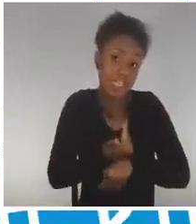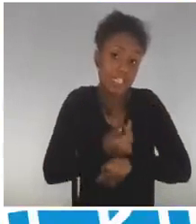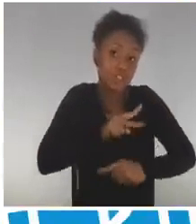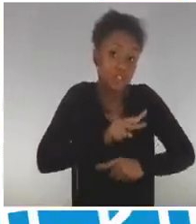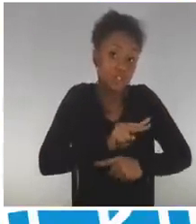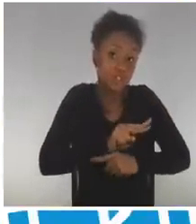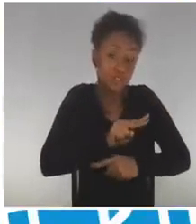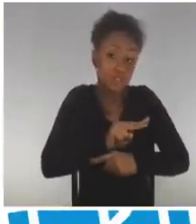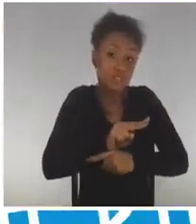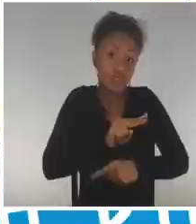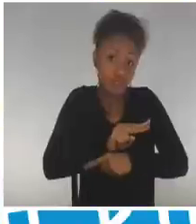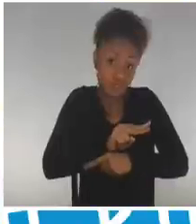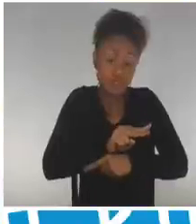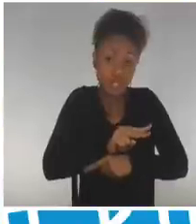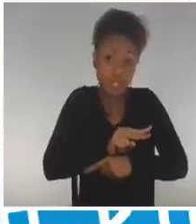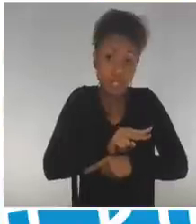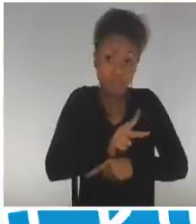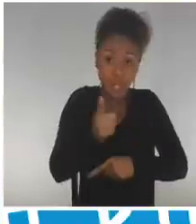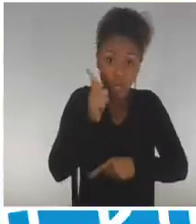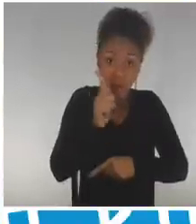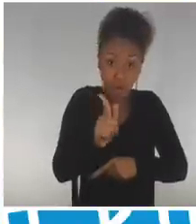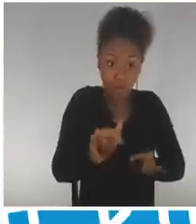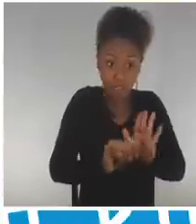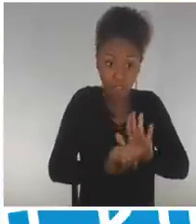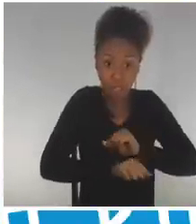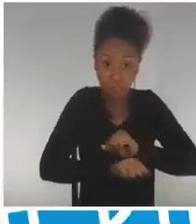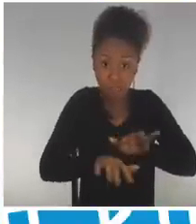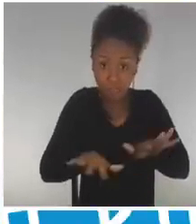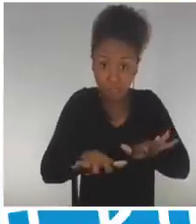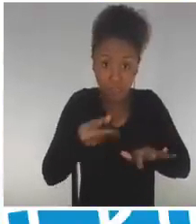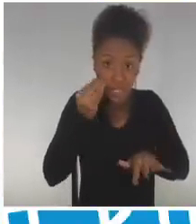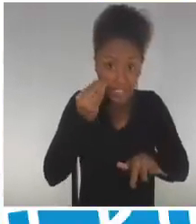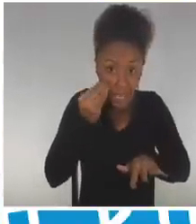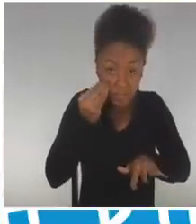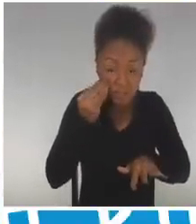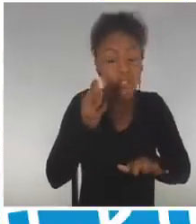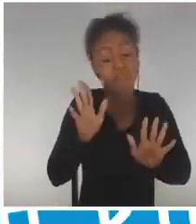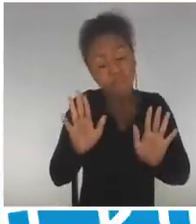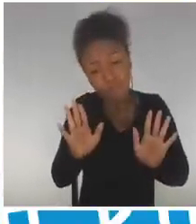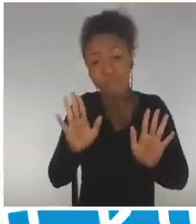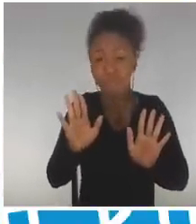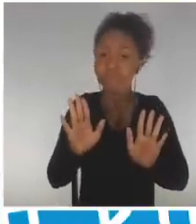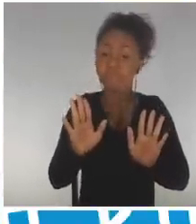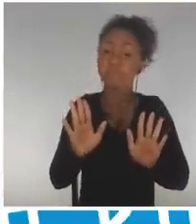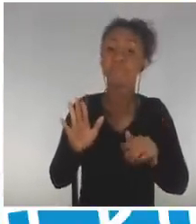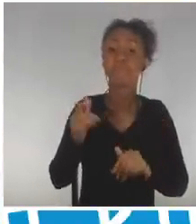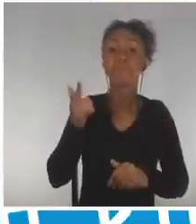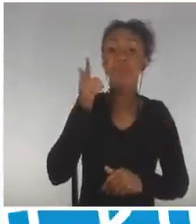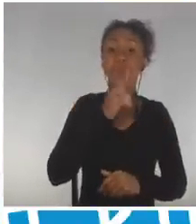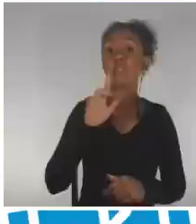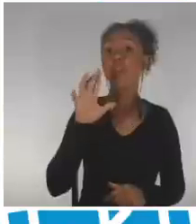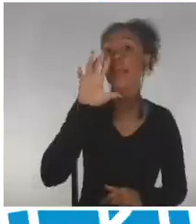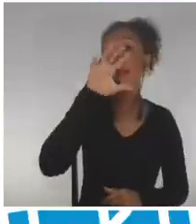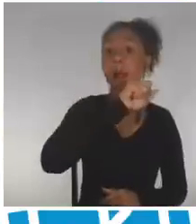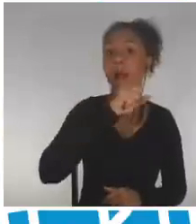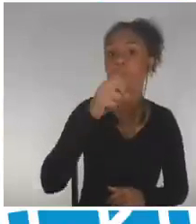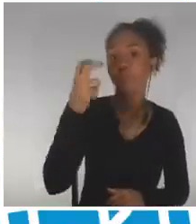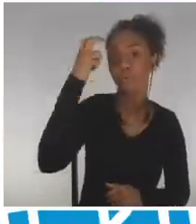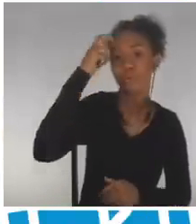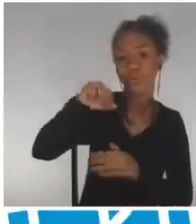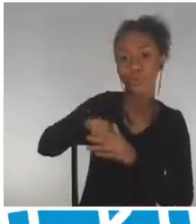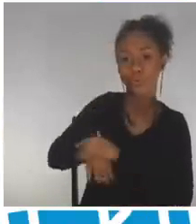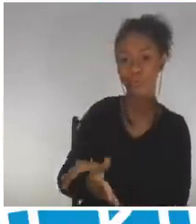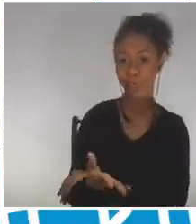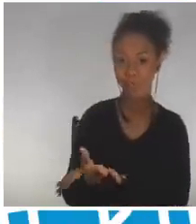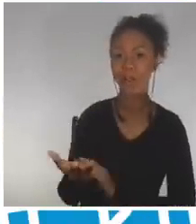mais cedo nós fizermos isso, mais rapidamente vamos nos apropriar dessa cultura que é necessária